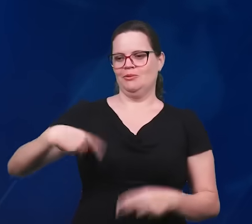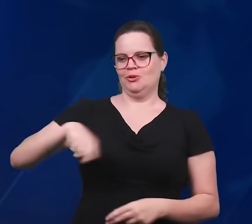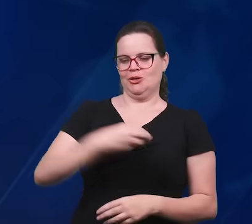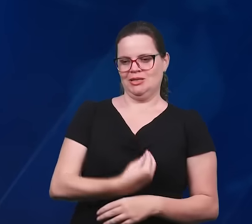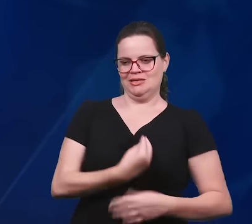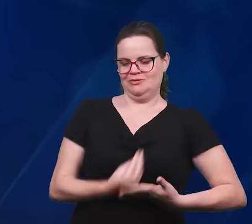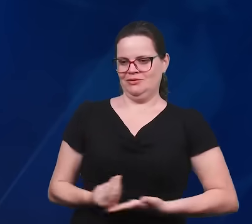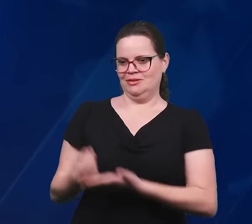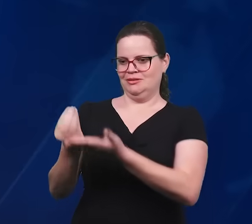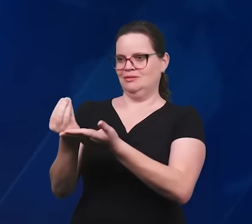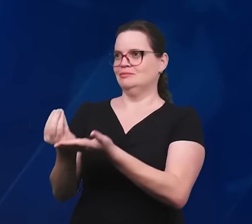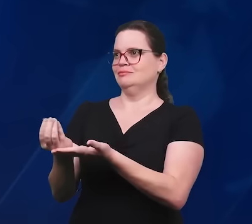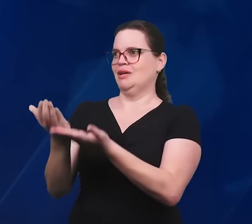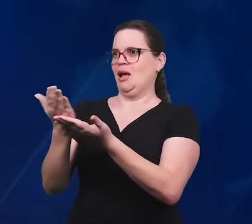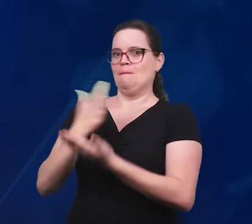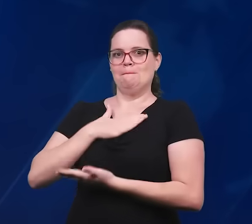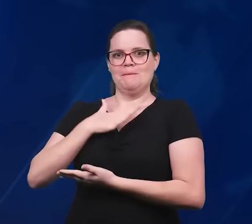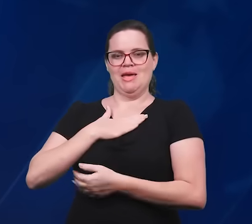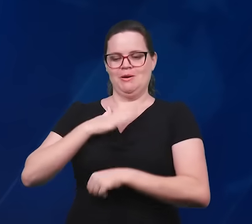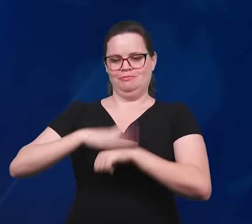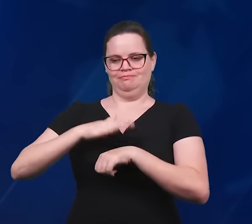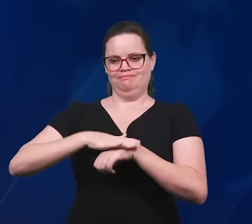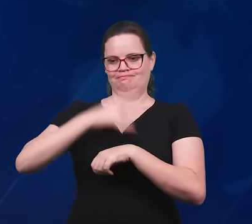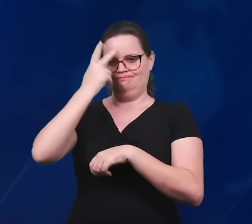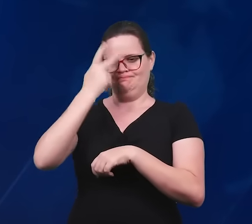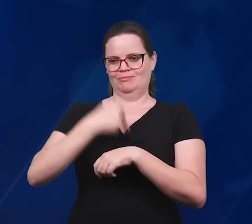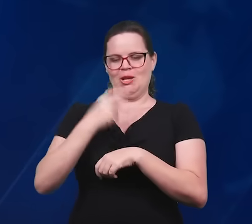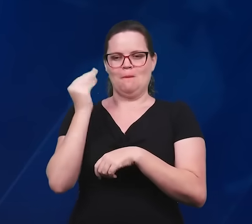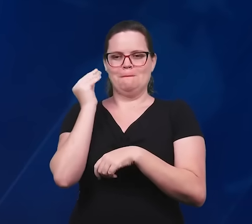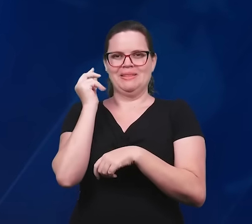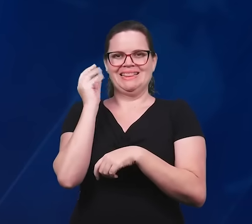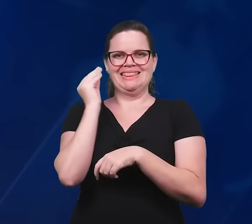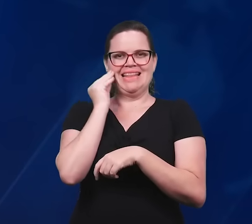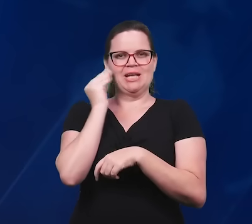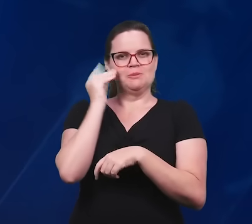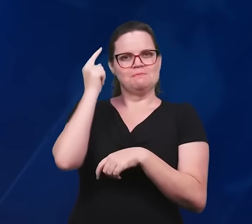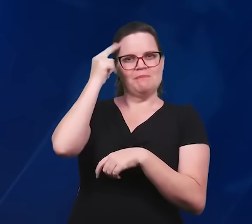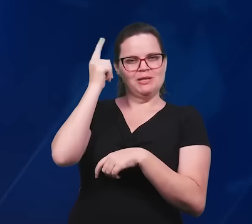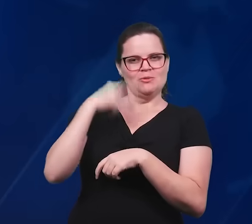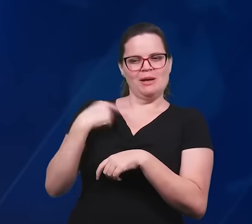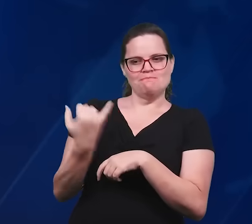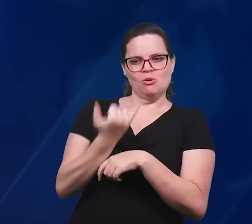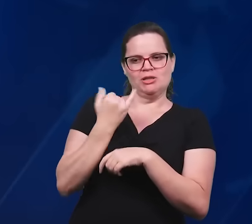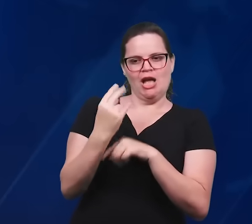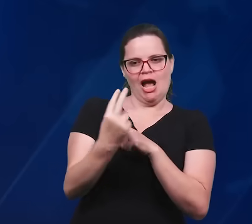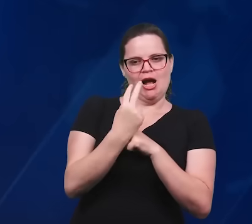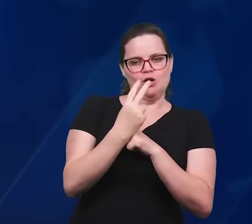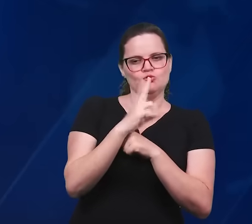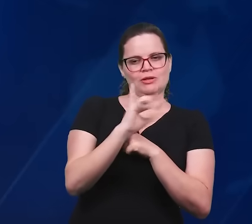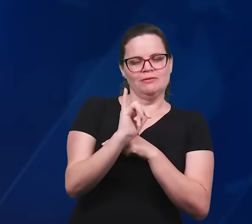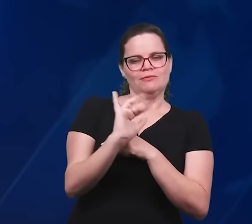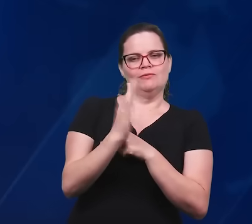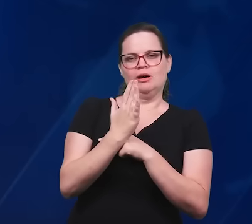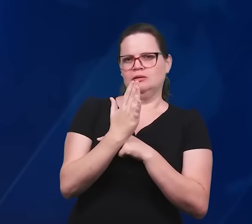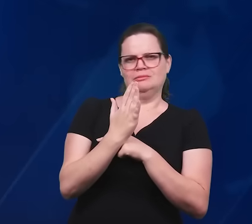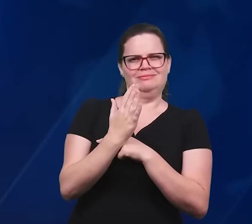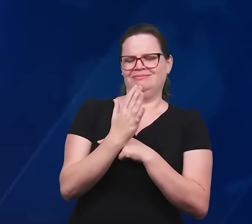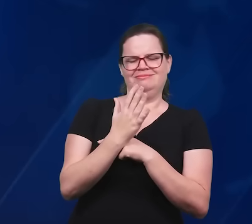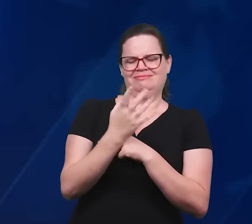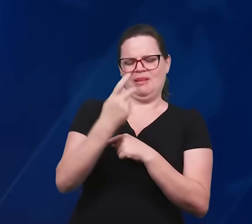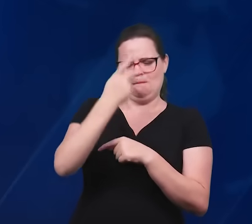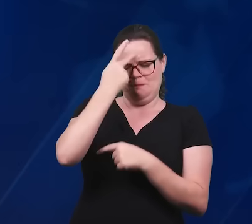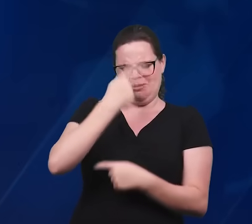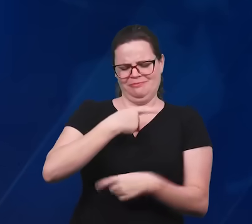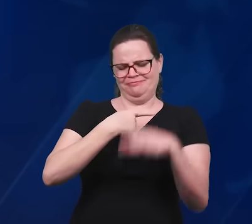nos desprendemos de coisas que nós achávamos muito importantes para nós, mas não precisamos mais